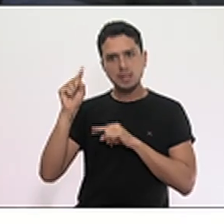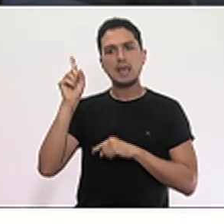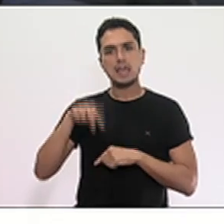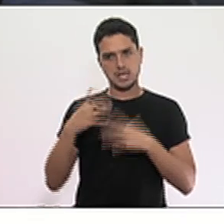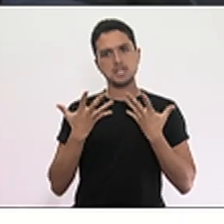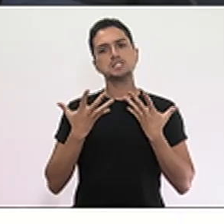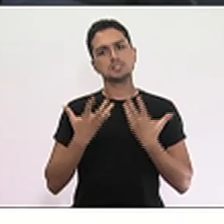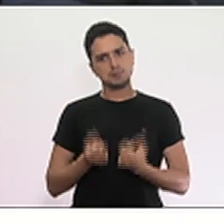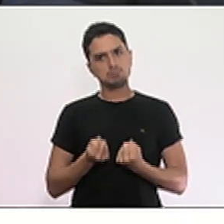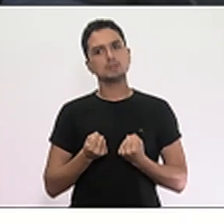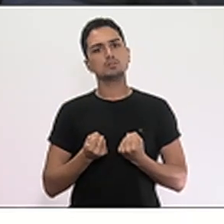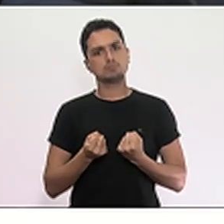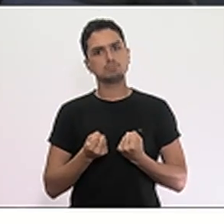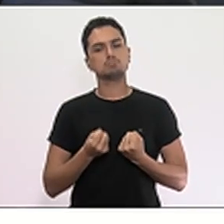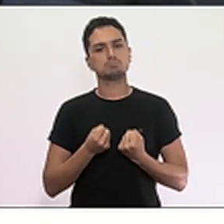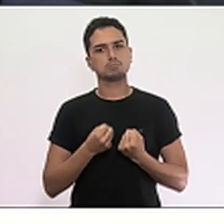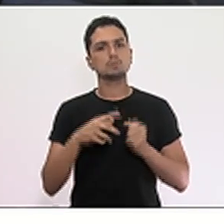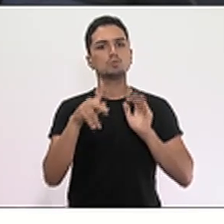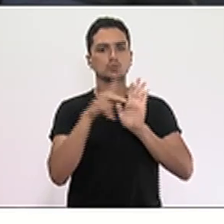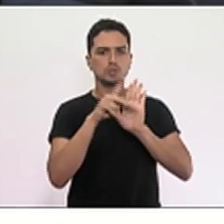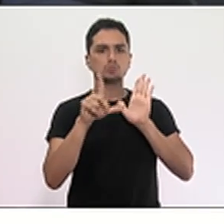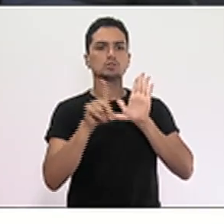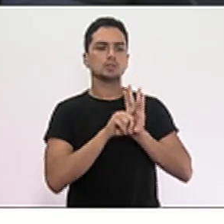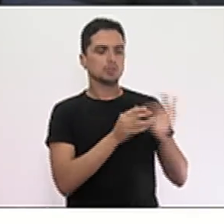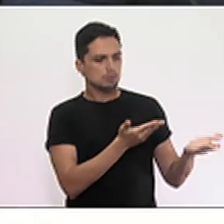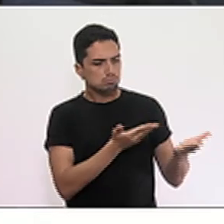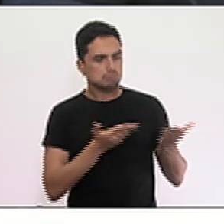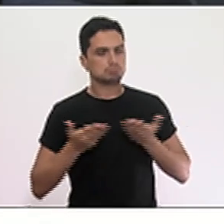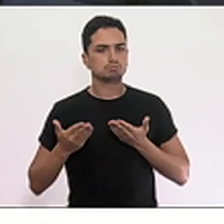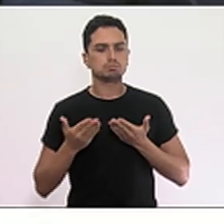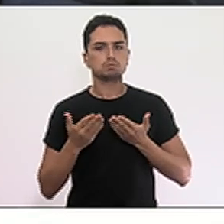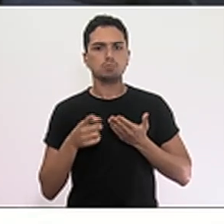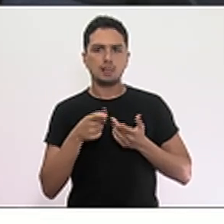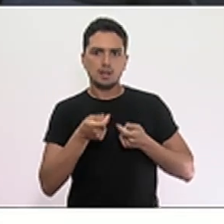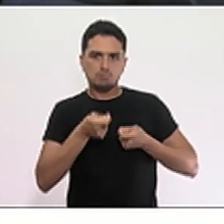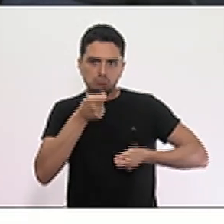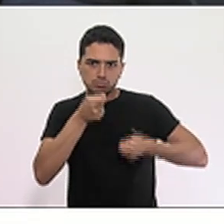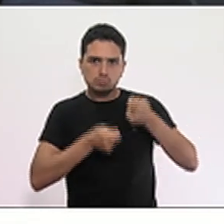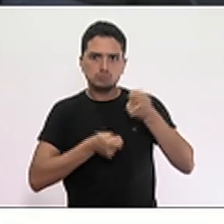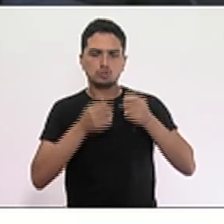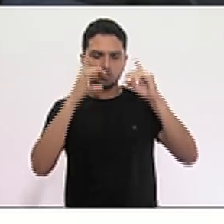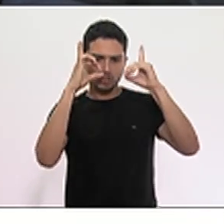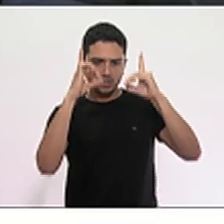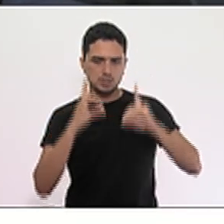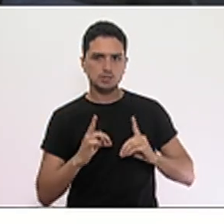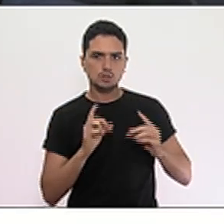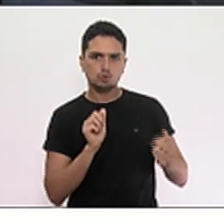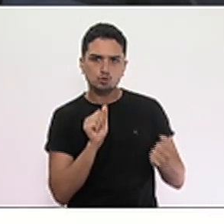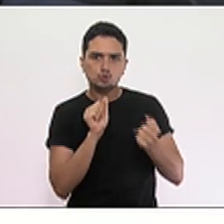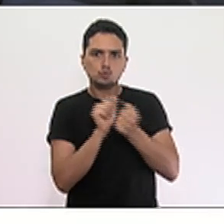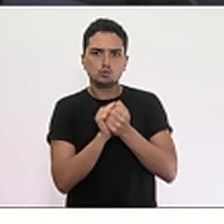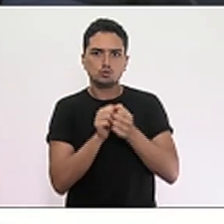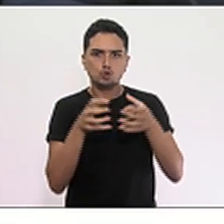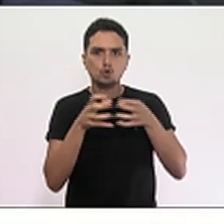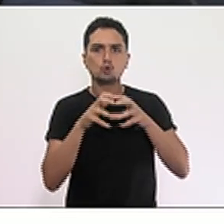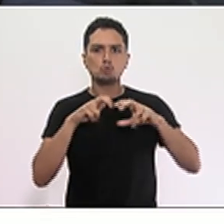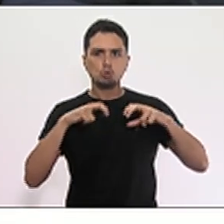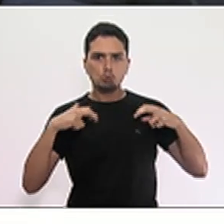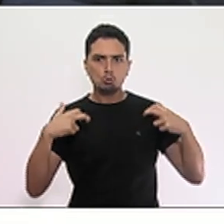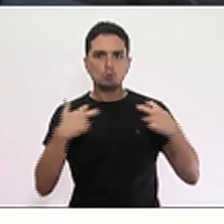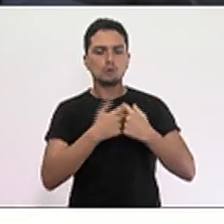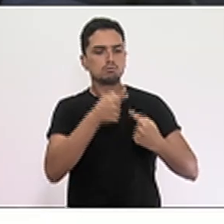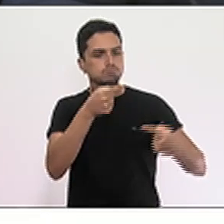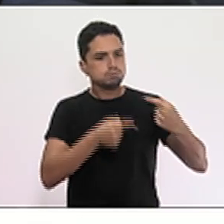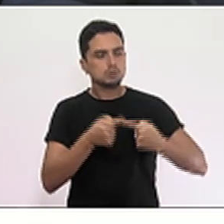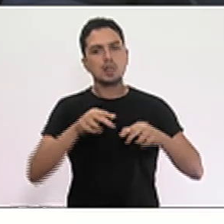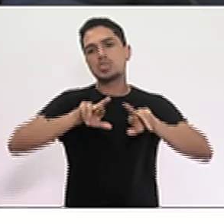assumiu, tivemos com a direção do INEA, fizemos um bom debate com o INEA. Quer dizer, não é questão de governo, é a questão do gestor que foi